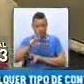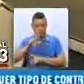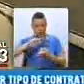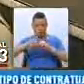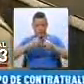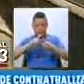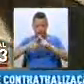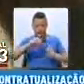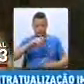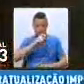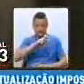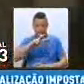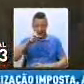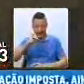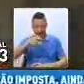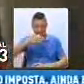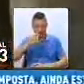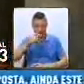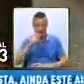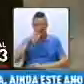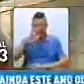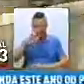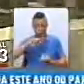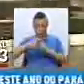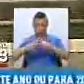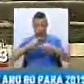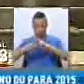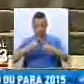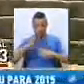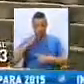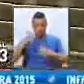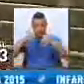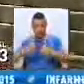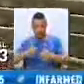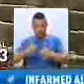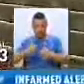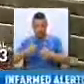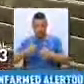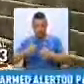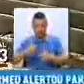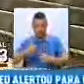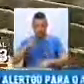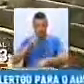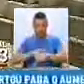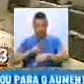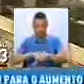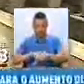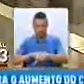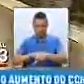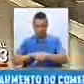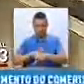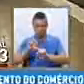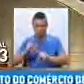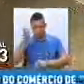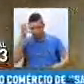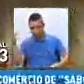do Pilar, subir ao Mosteiro e conhecer o Mosteiro da Serra do Pilar. A Direção Regional do Norte da